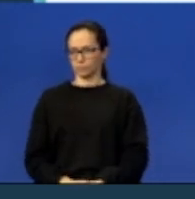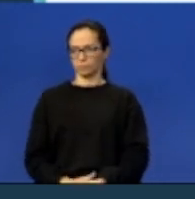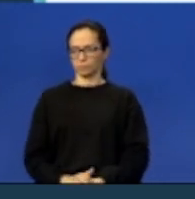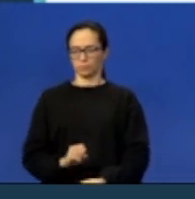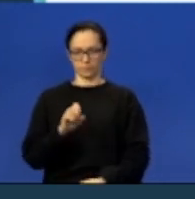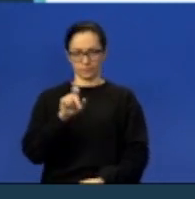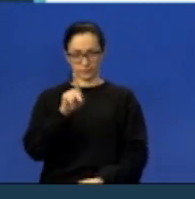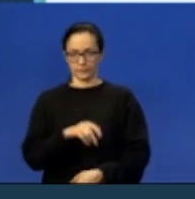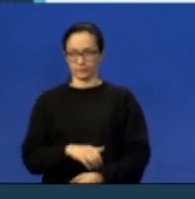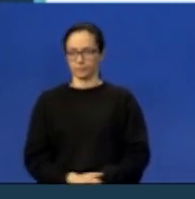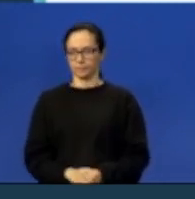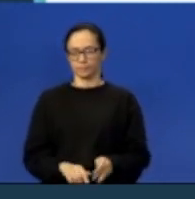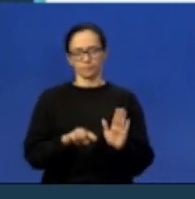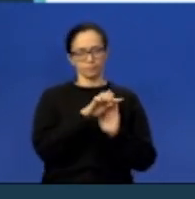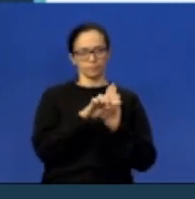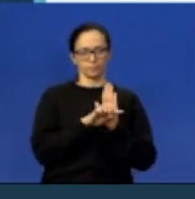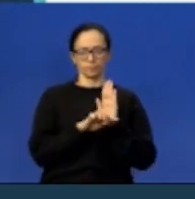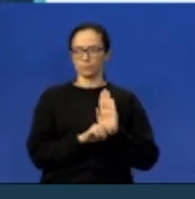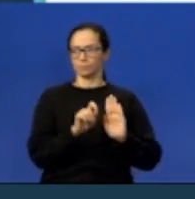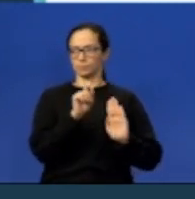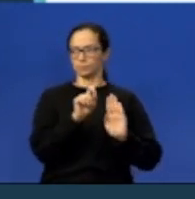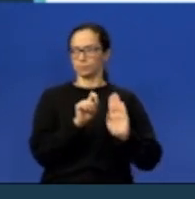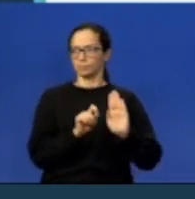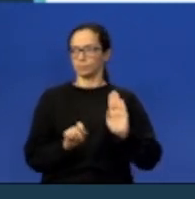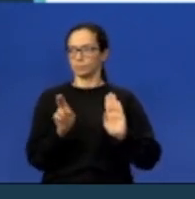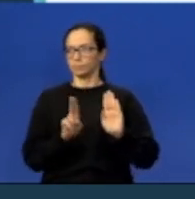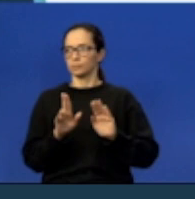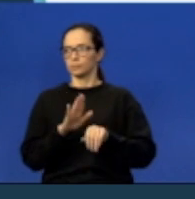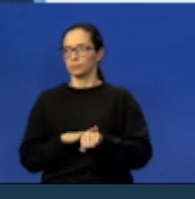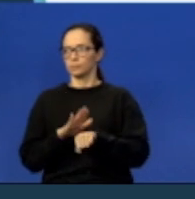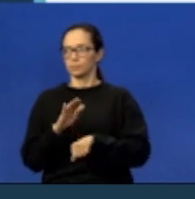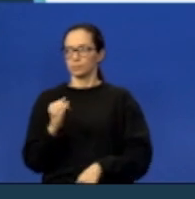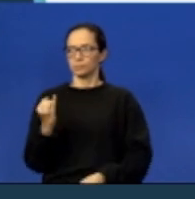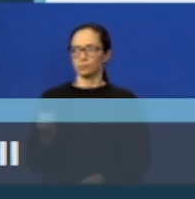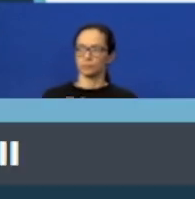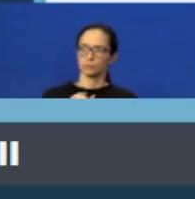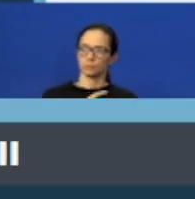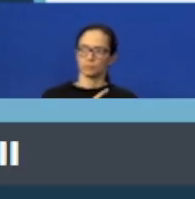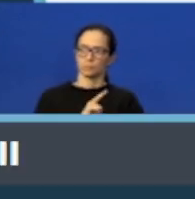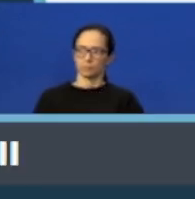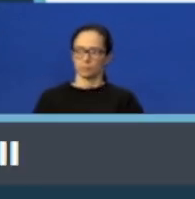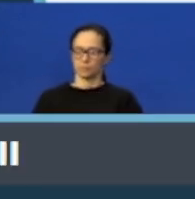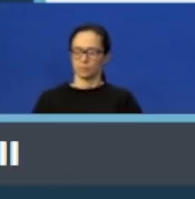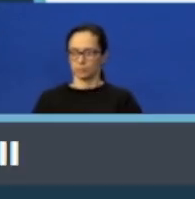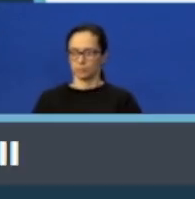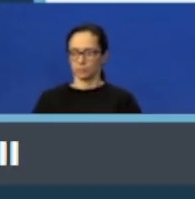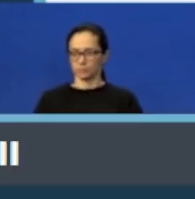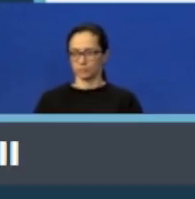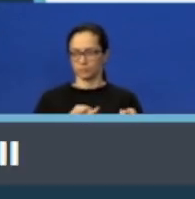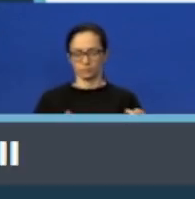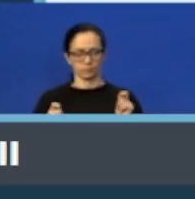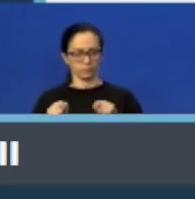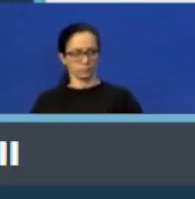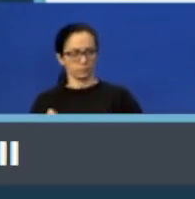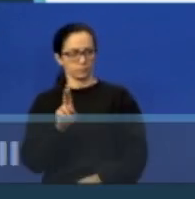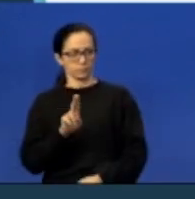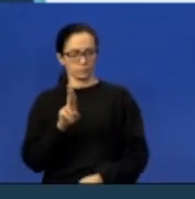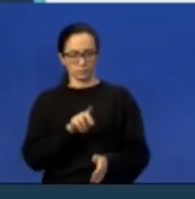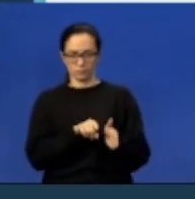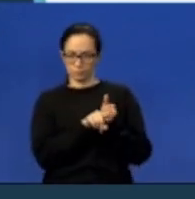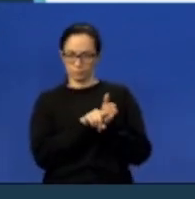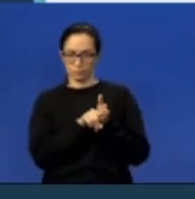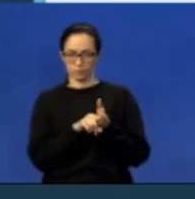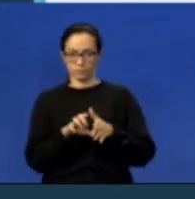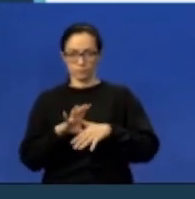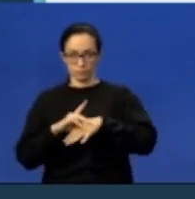Bom, quais são as principais indicações de um eletrocardiograma, né? Então, o eletrocardiograma ele pode ser utilizado, por exemplo, como um exame preventivo